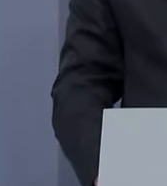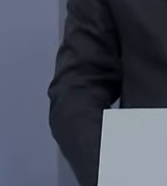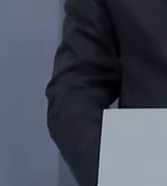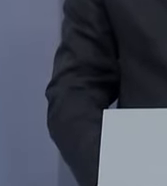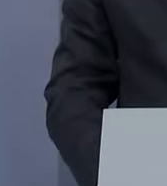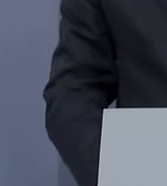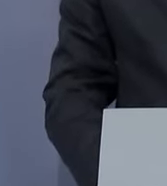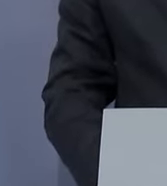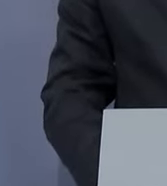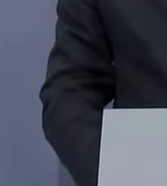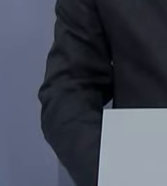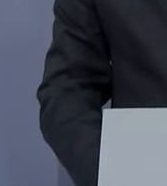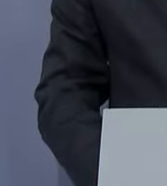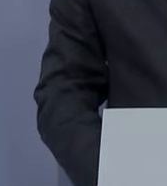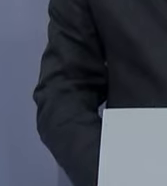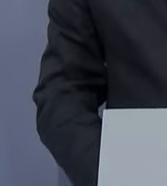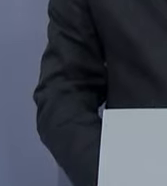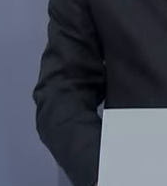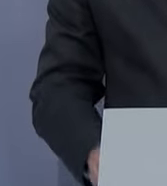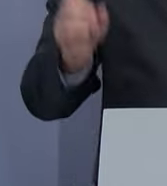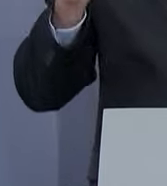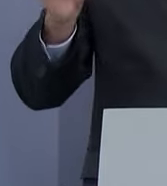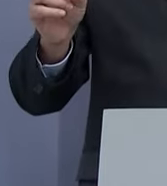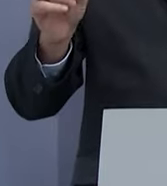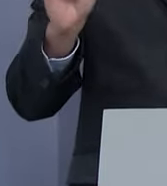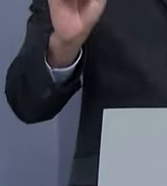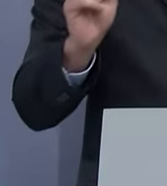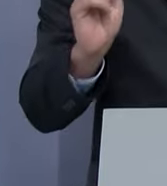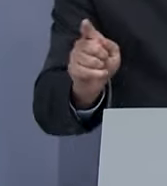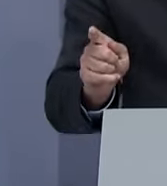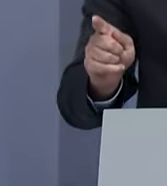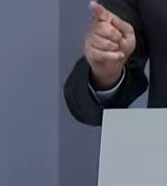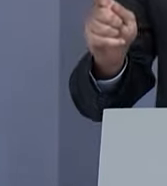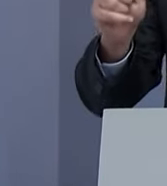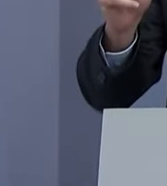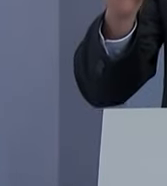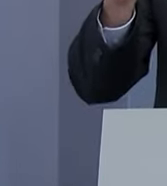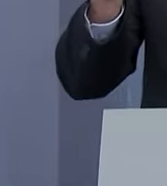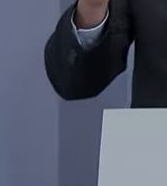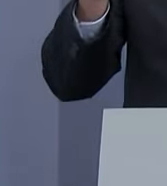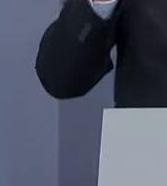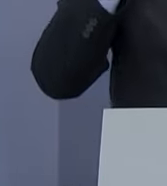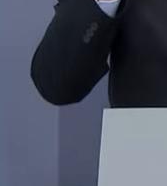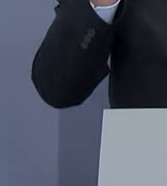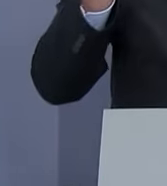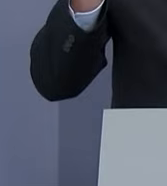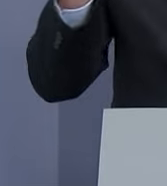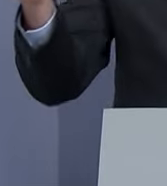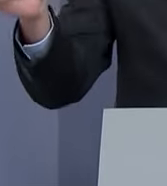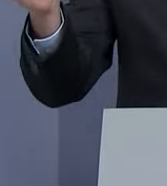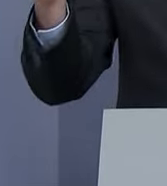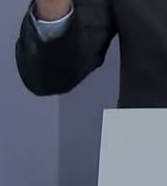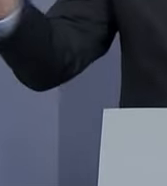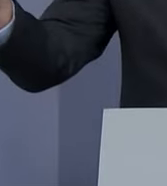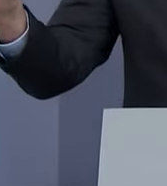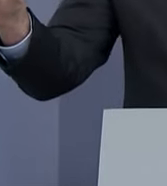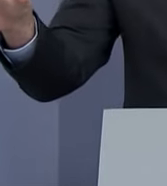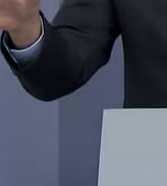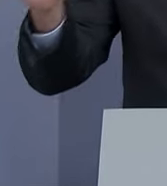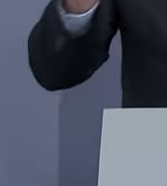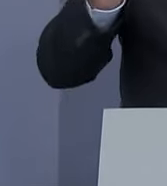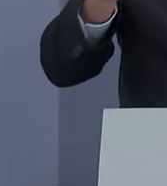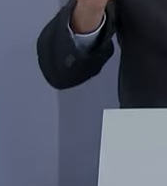faça... Eu fui atacado por ele. O senhor faça a pergunta de 30 segundos, candidato Jânio Mendes, ao candidato que o senhor